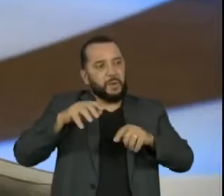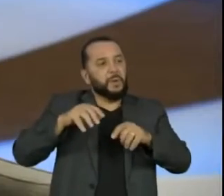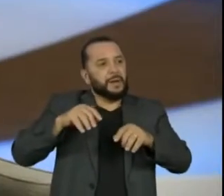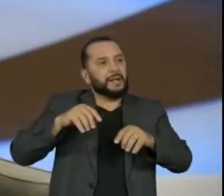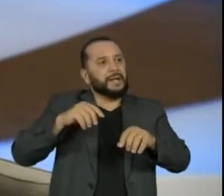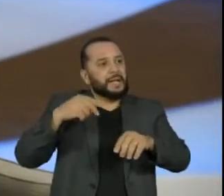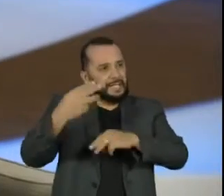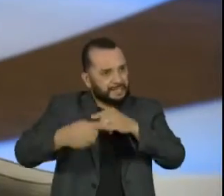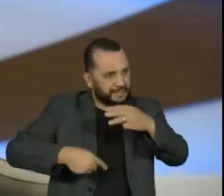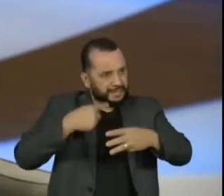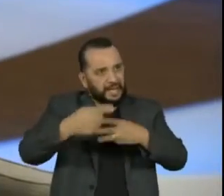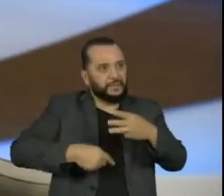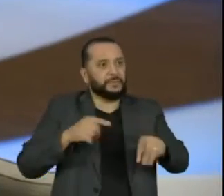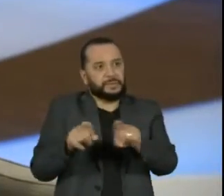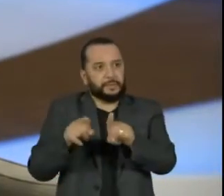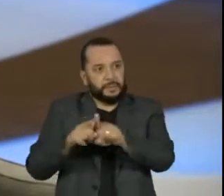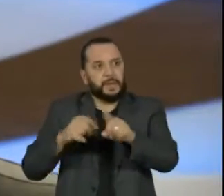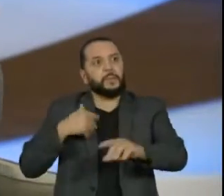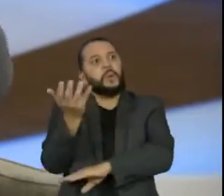e morador de rua,